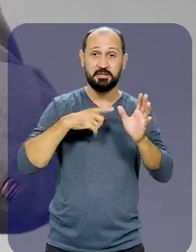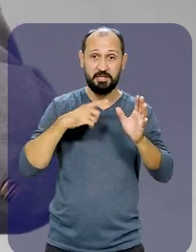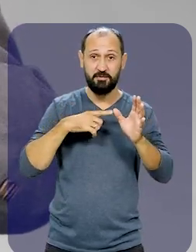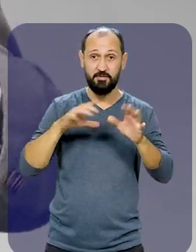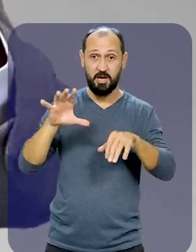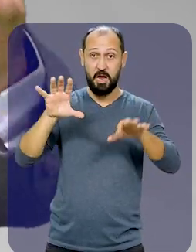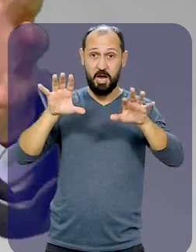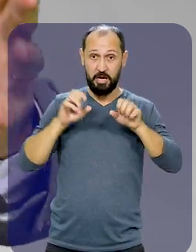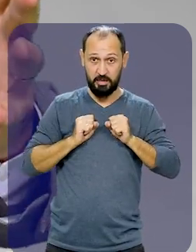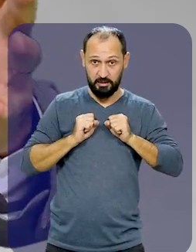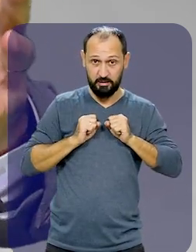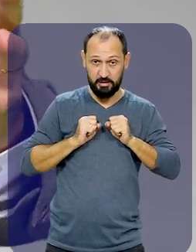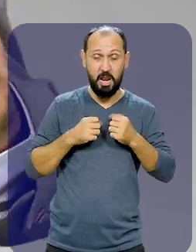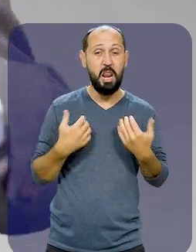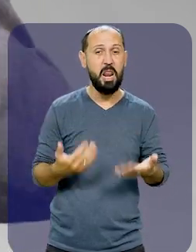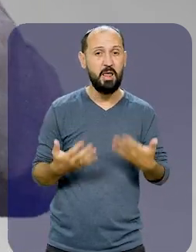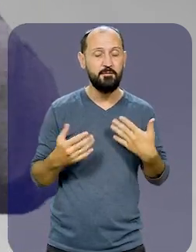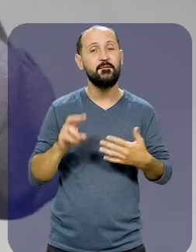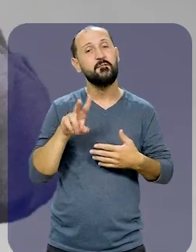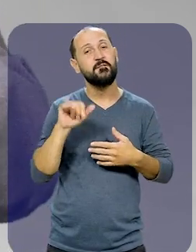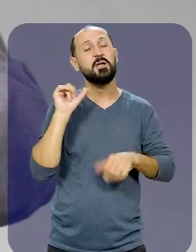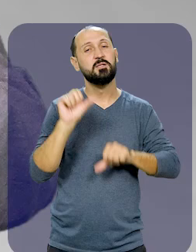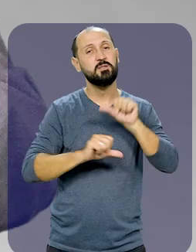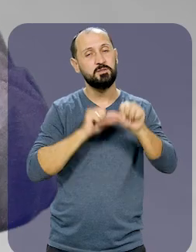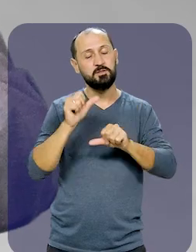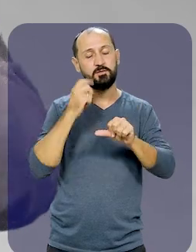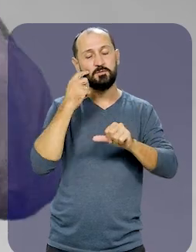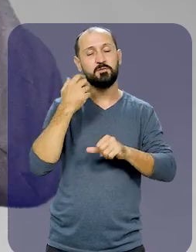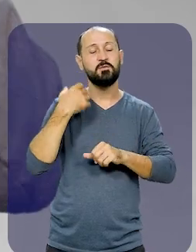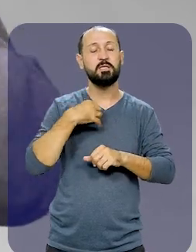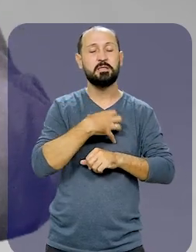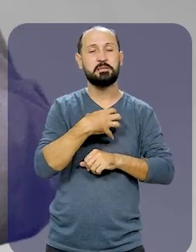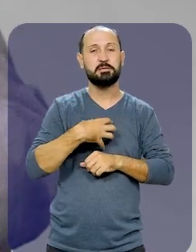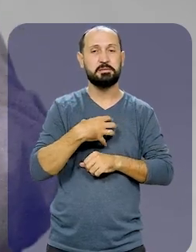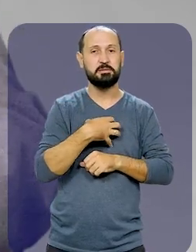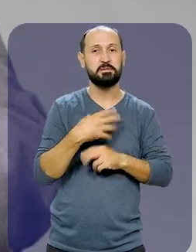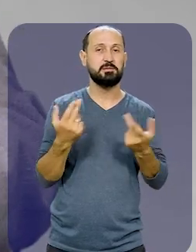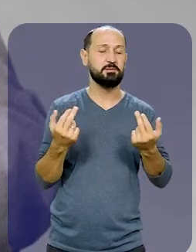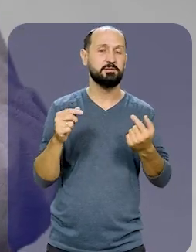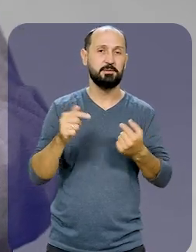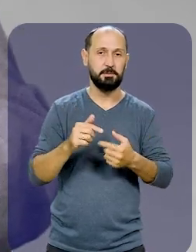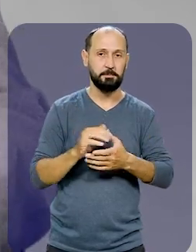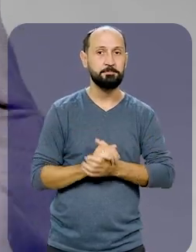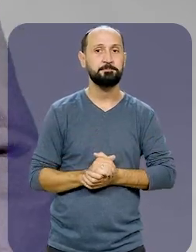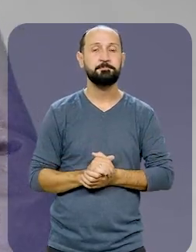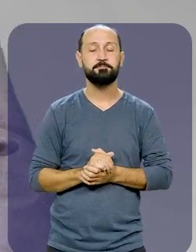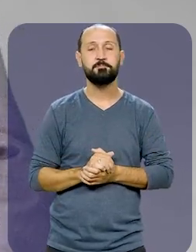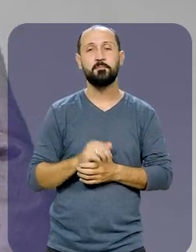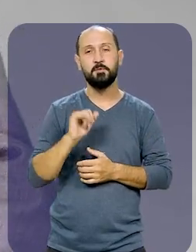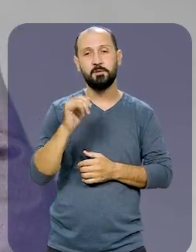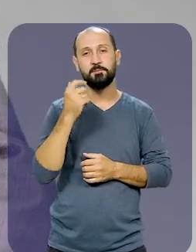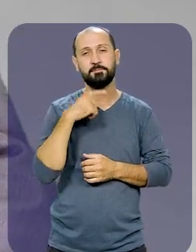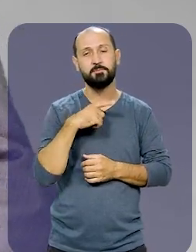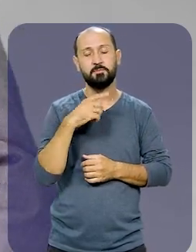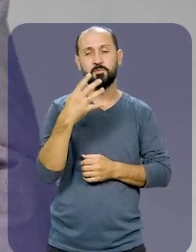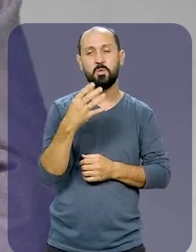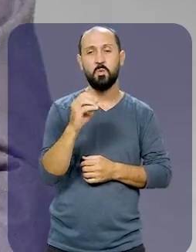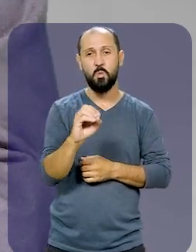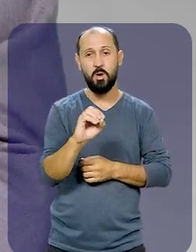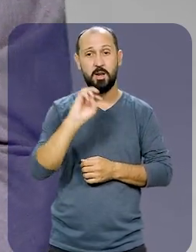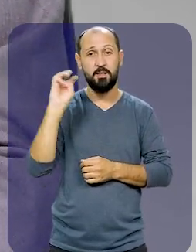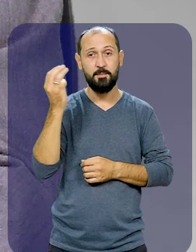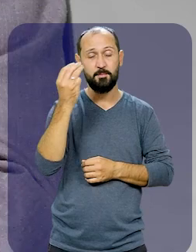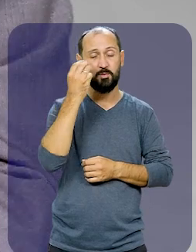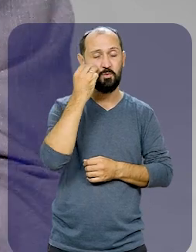teve Covid, mesmo a leve, vai desenvolver sintomas do pós-Covid. Se nós tivermos 40 milhões